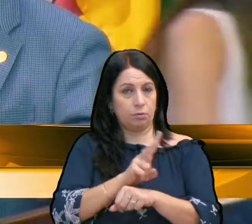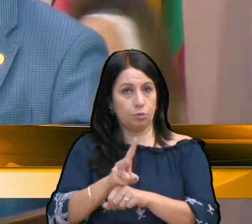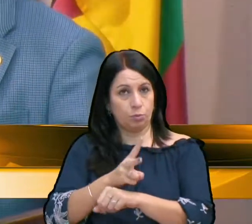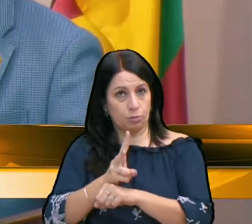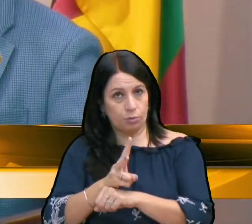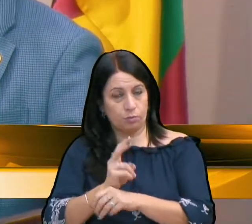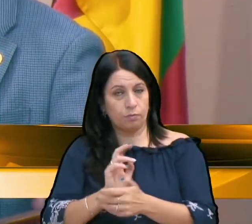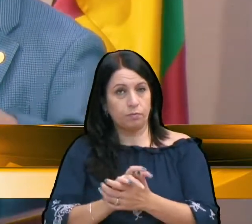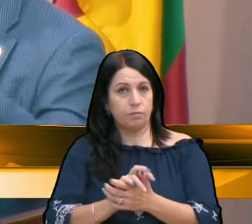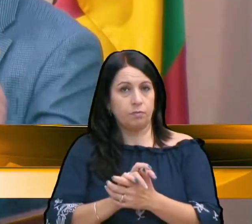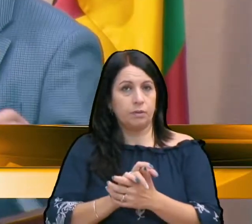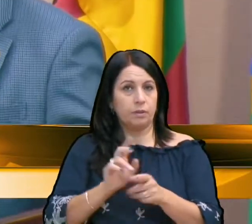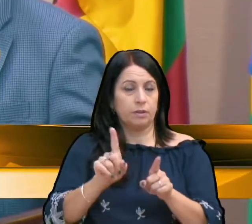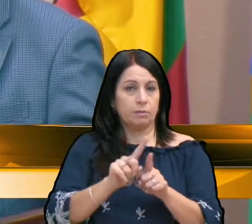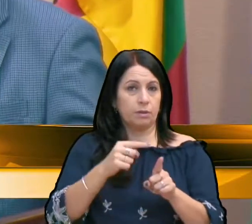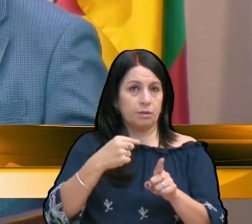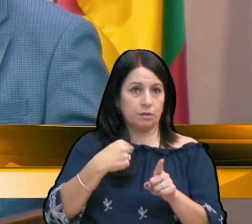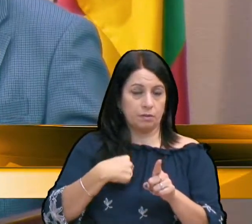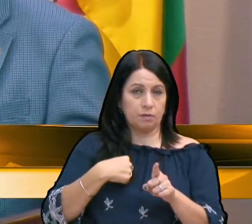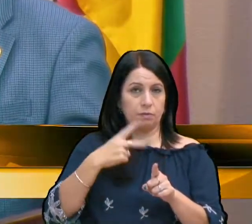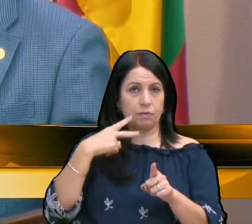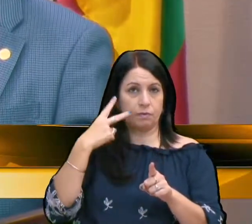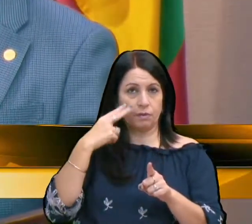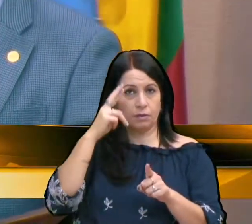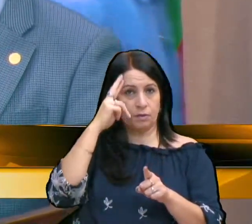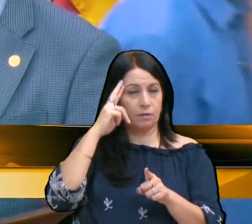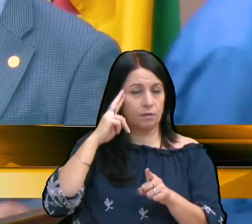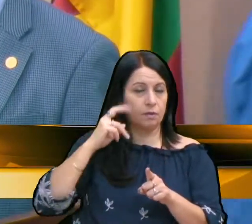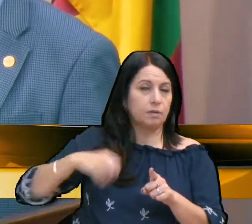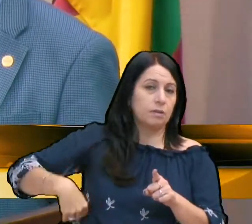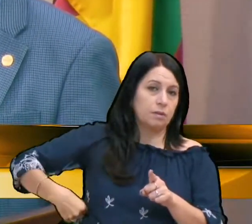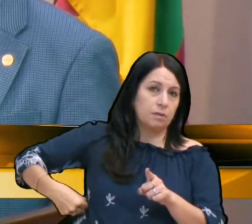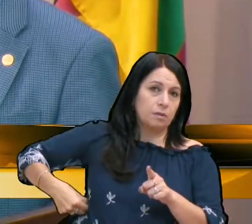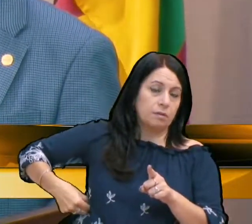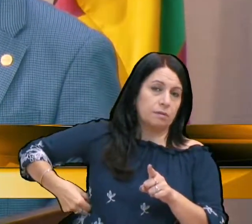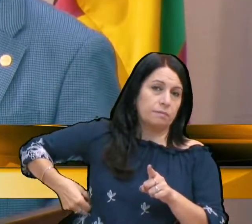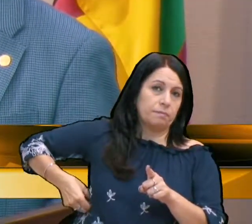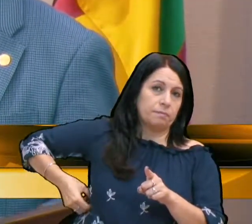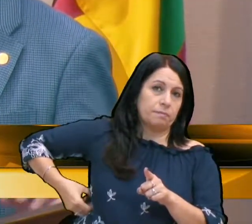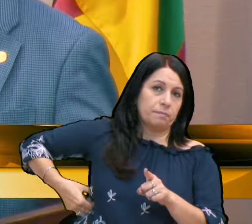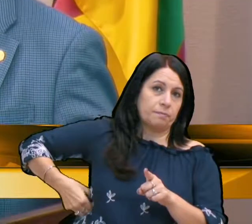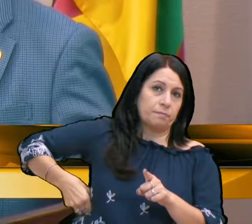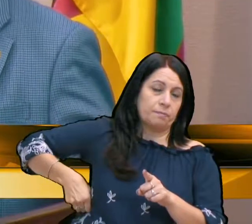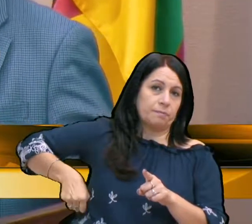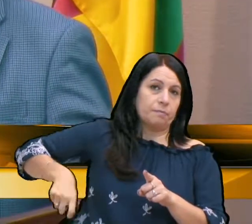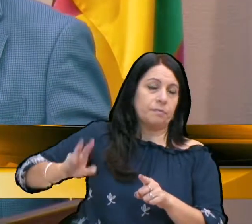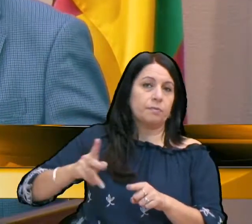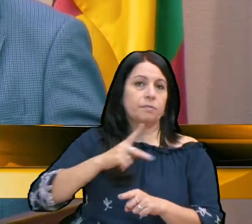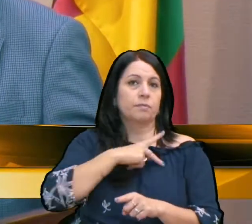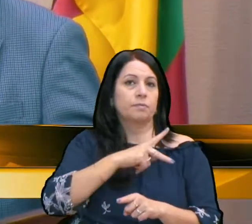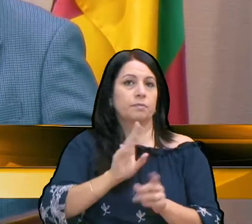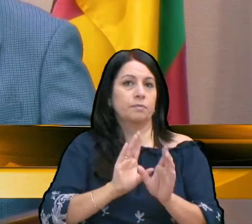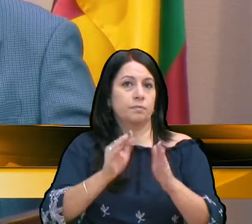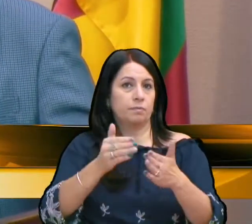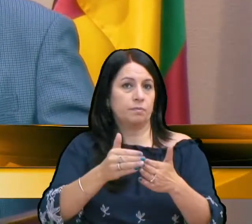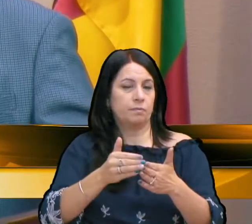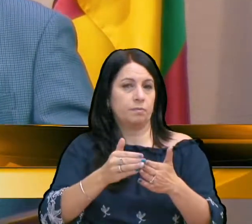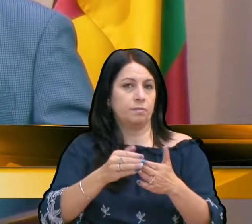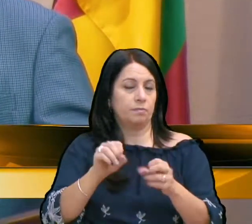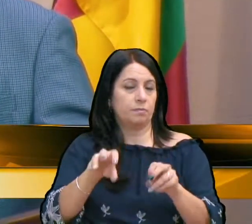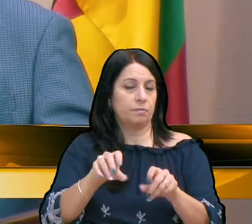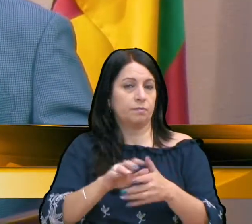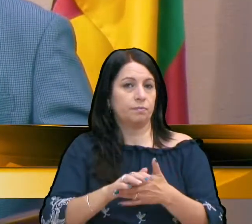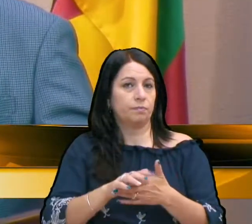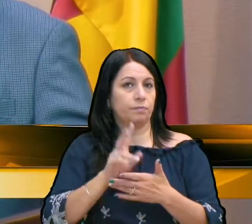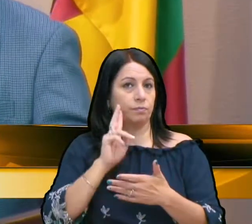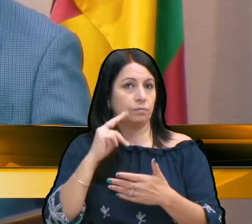procuraram, tanto eu como o vereador Rafael Bueno, e agora como presidente da Comissão de Educação,